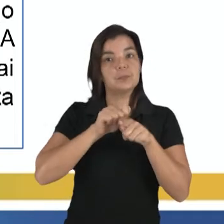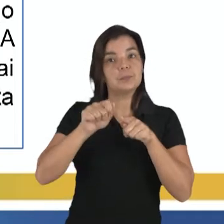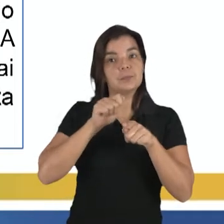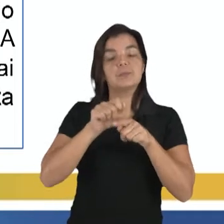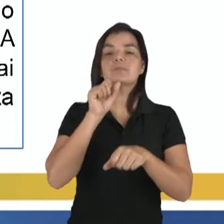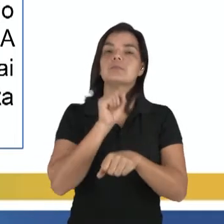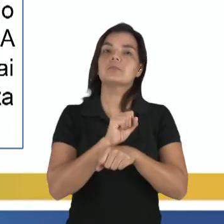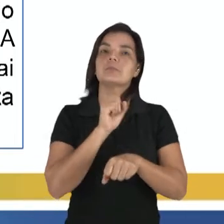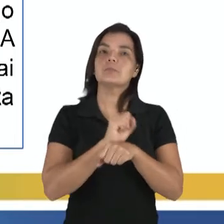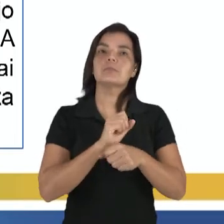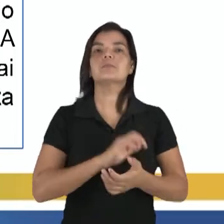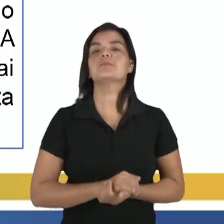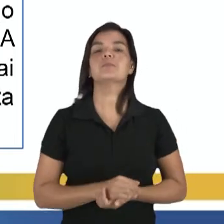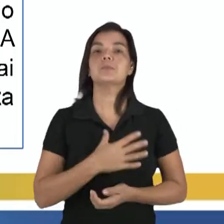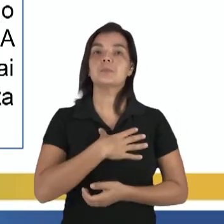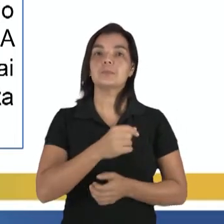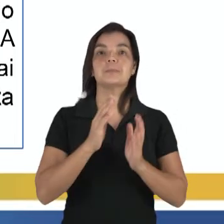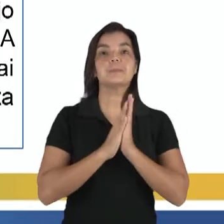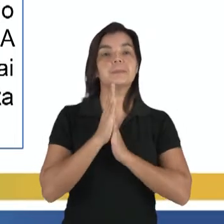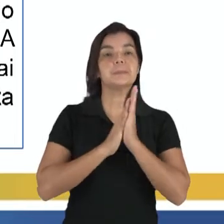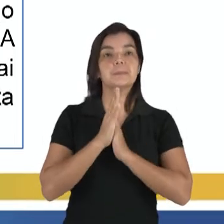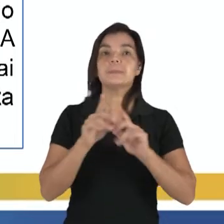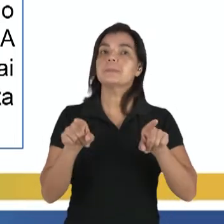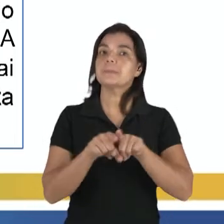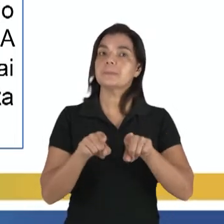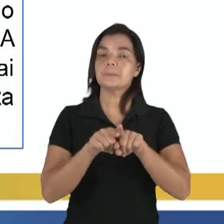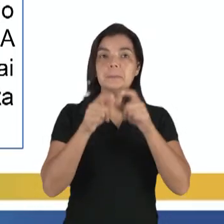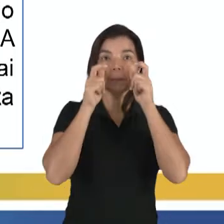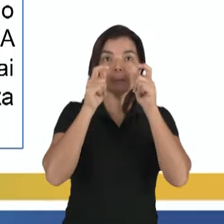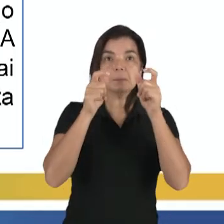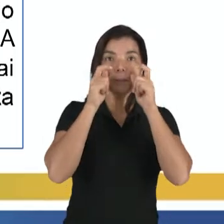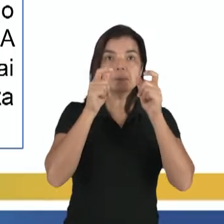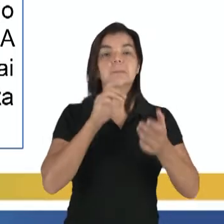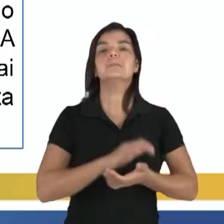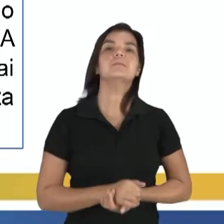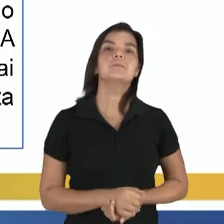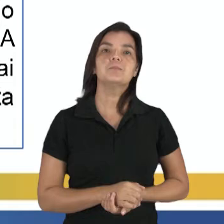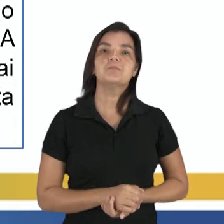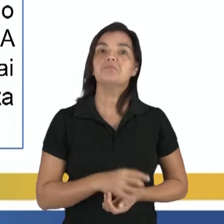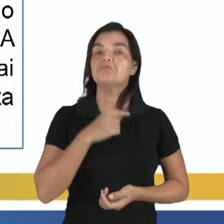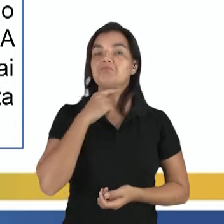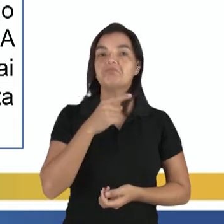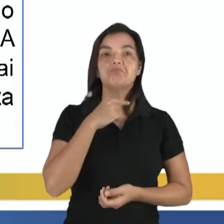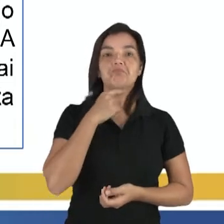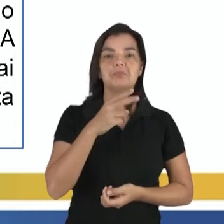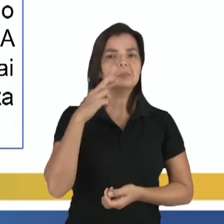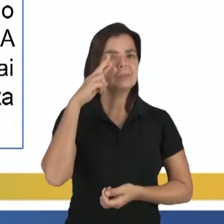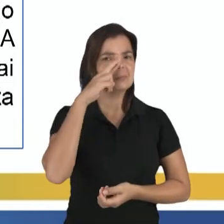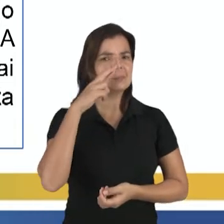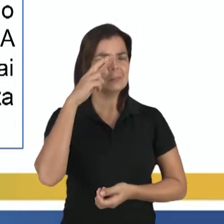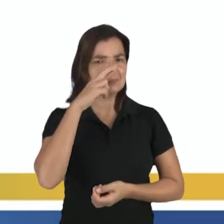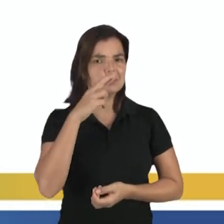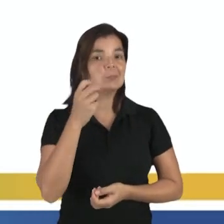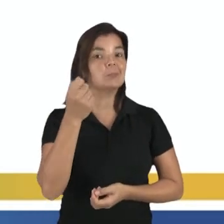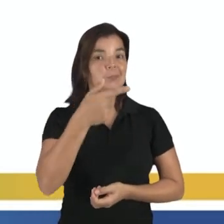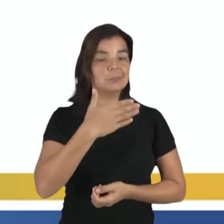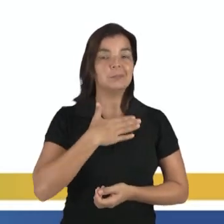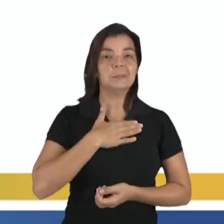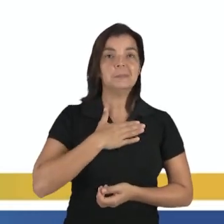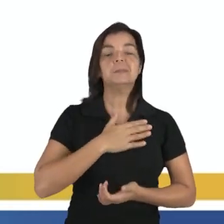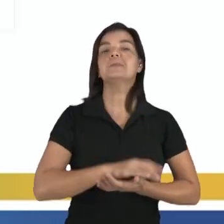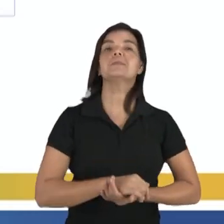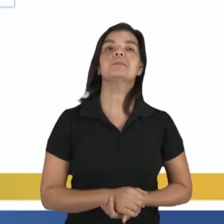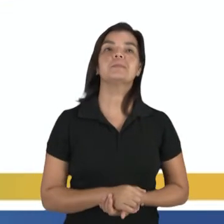e espera. A filha aguarda também, atenta como um animalzinho. Ninguém mais os observa além de mim.